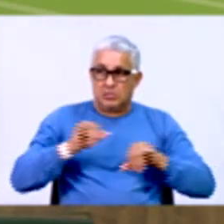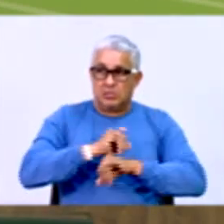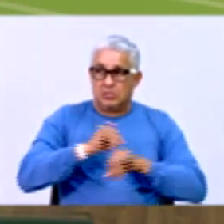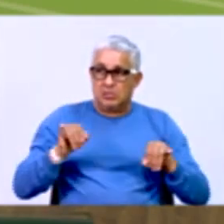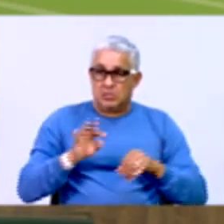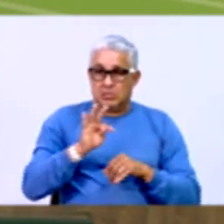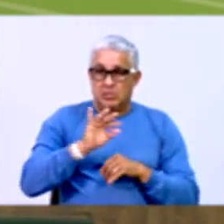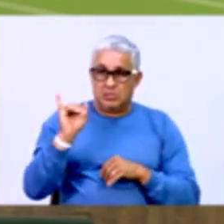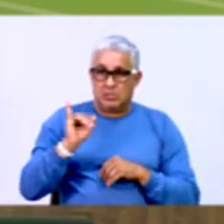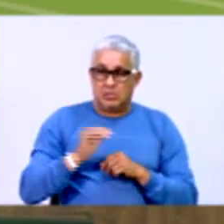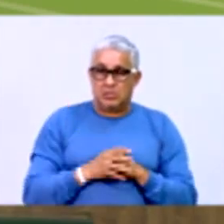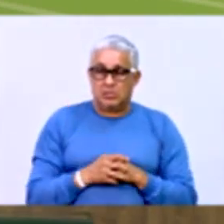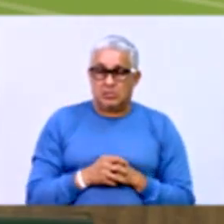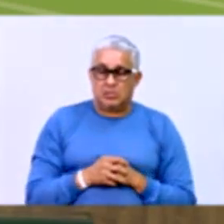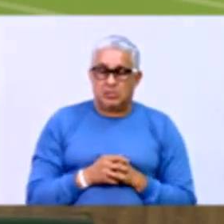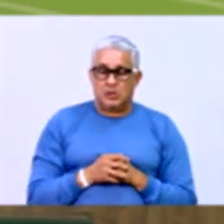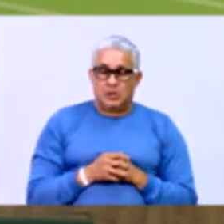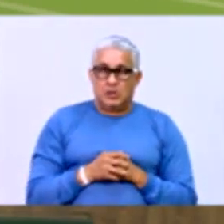TI, no caso.